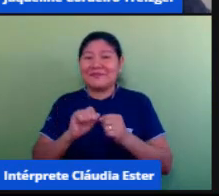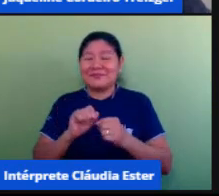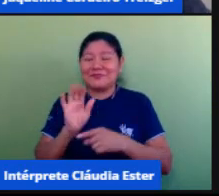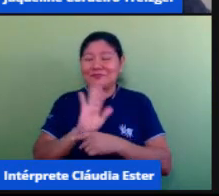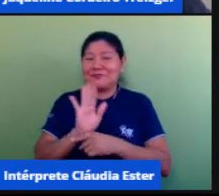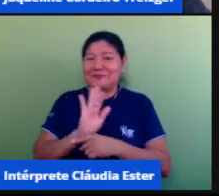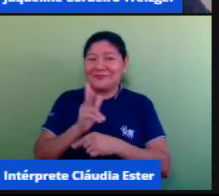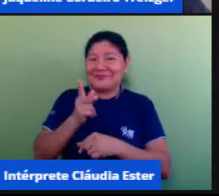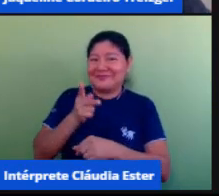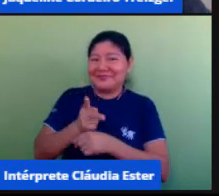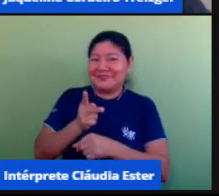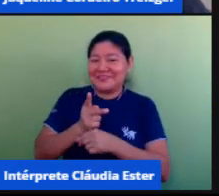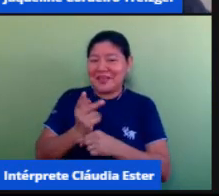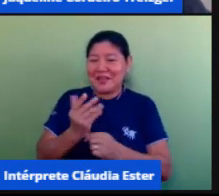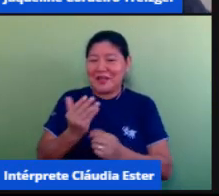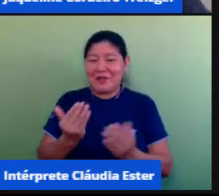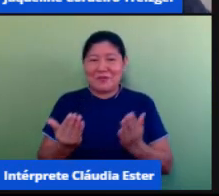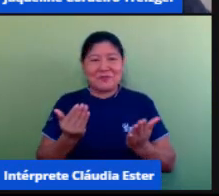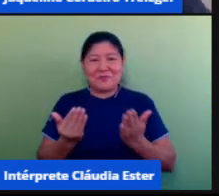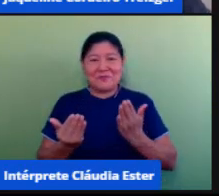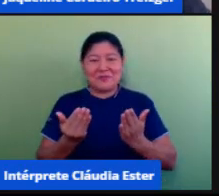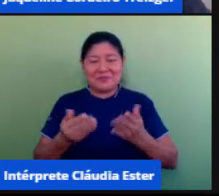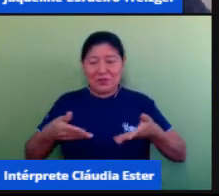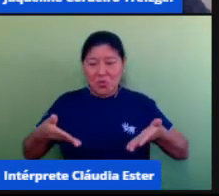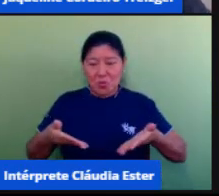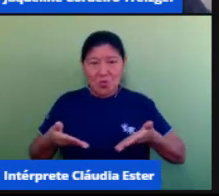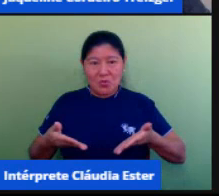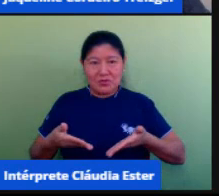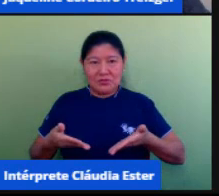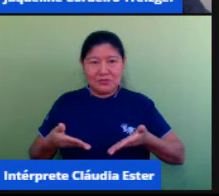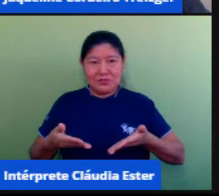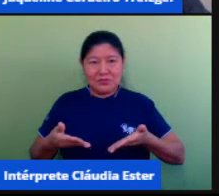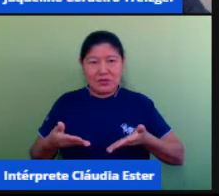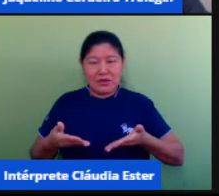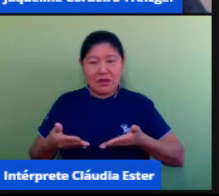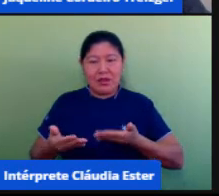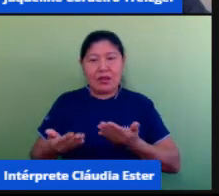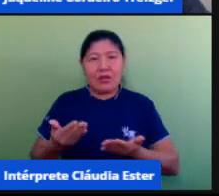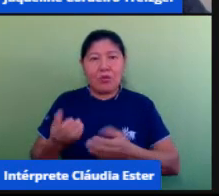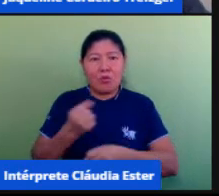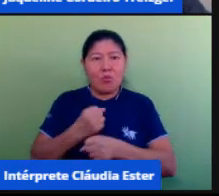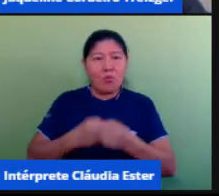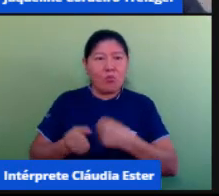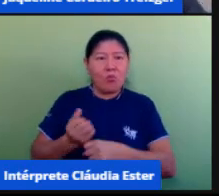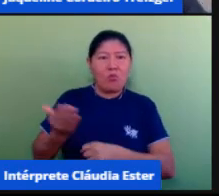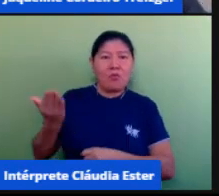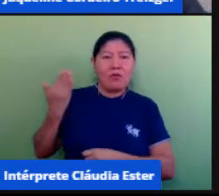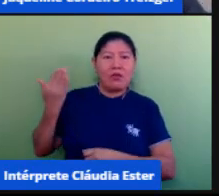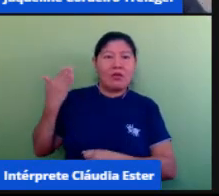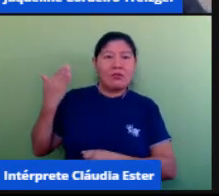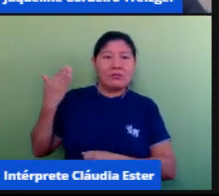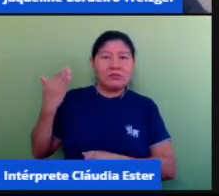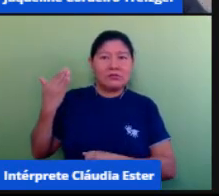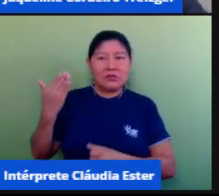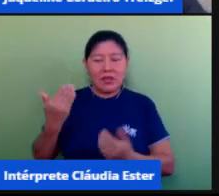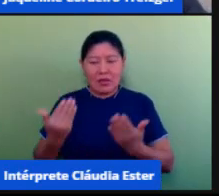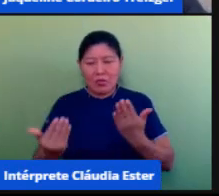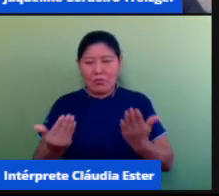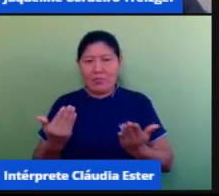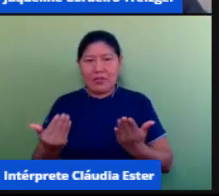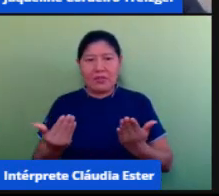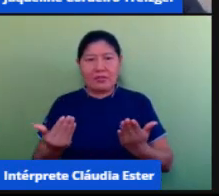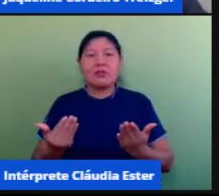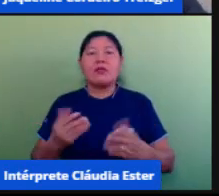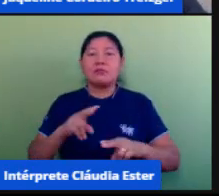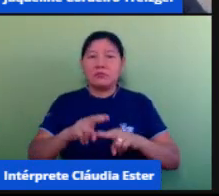uma comparação com os tempos que nós estamos passando. Eu tento aproveitar tudo que é assim,